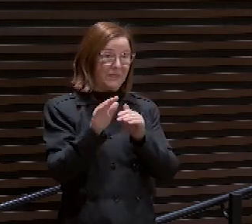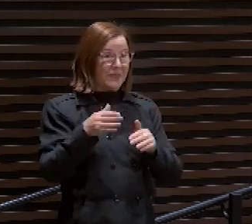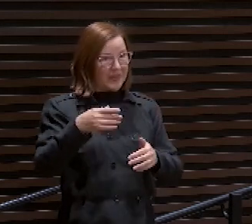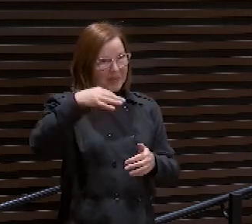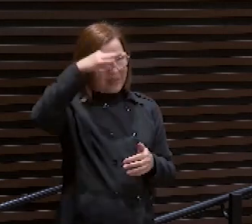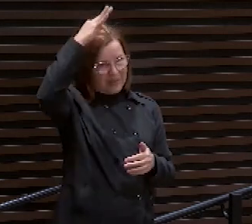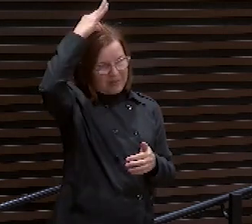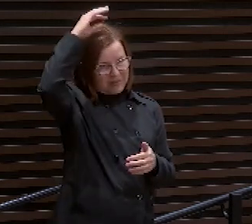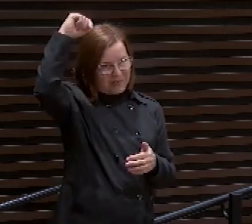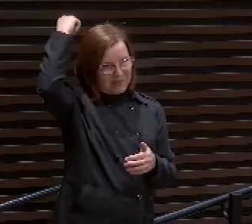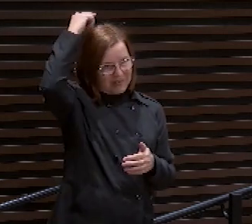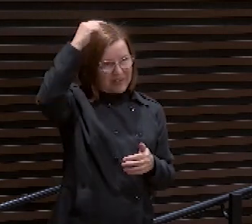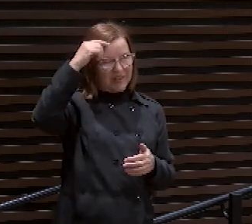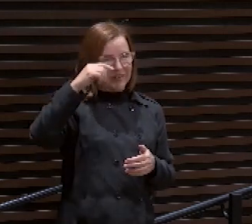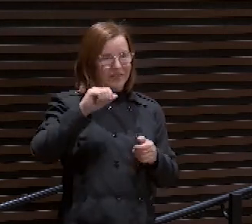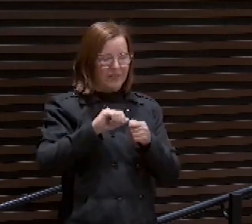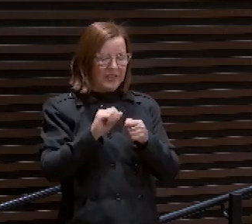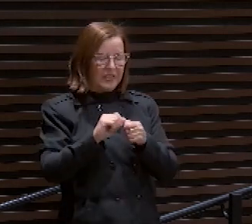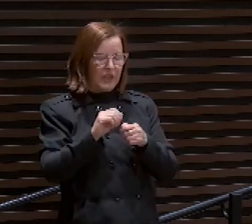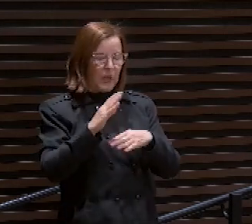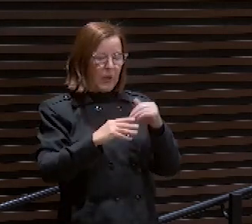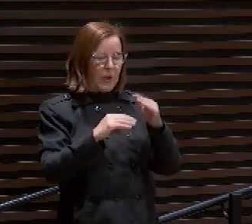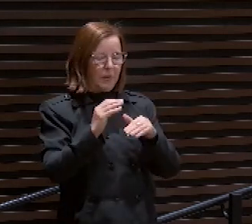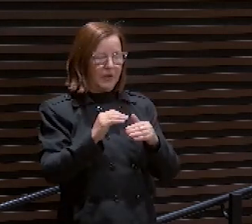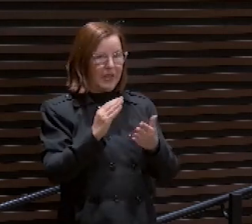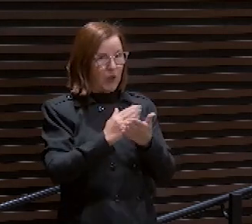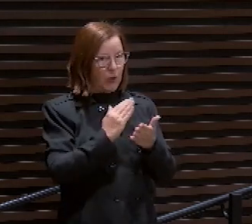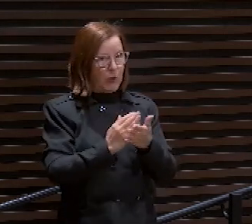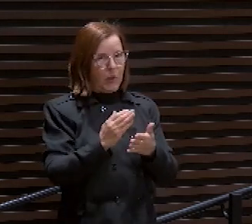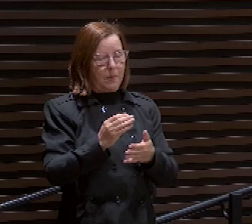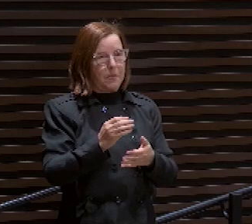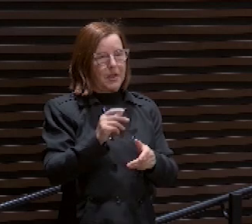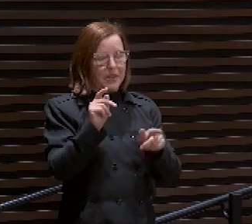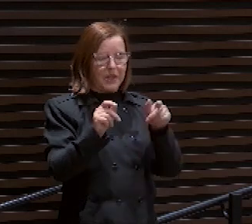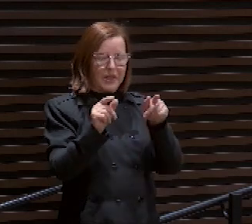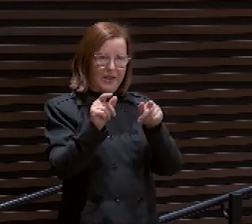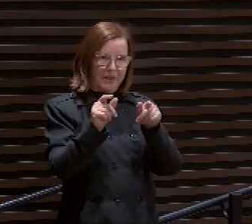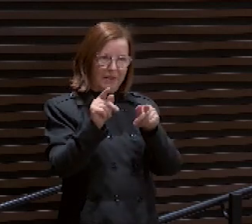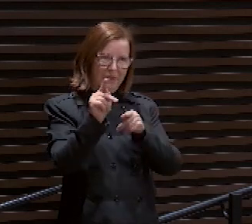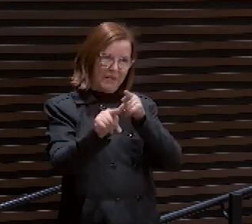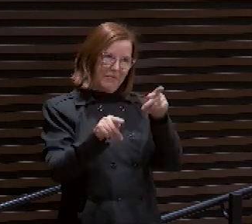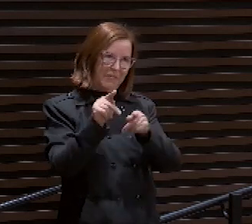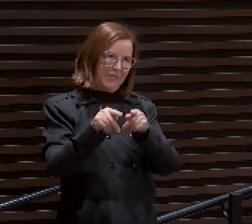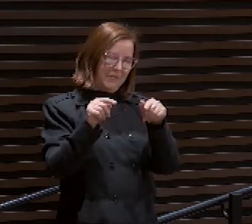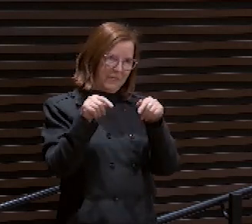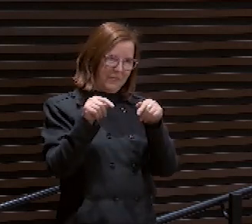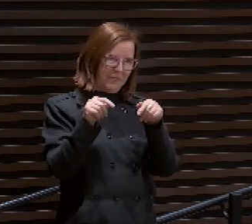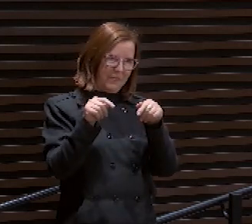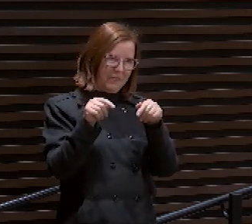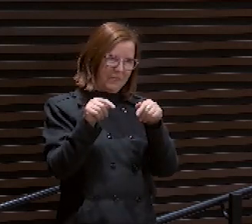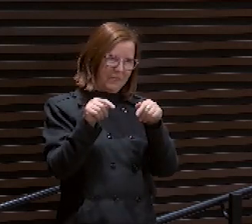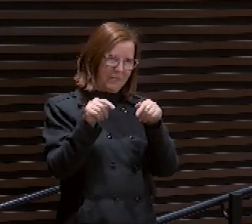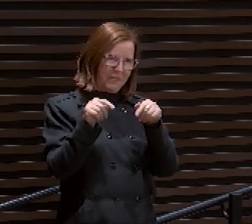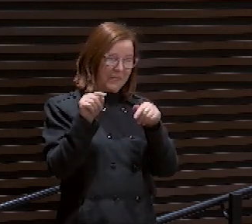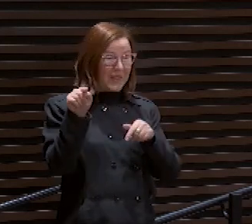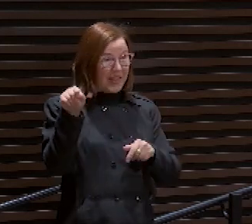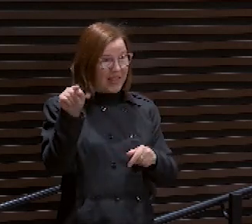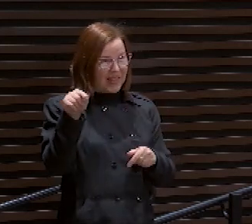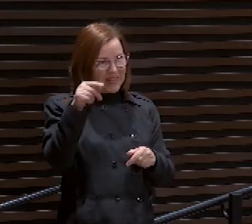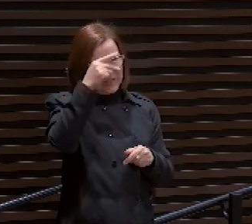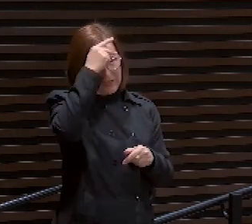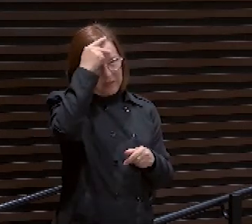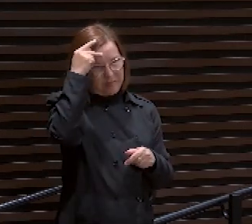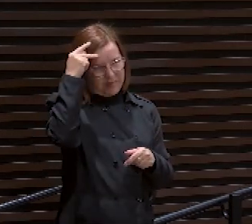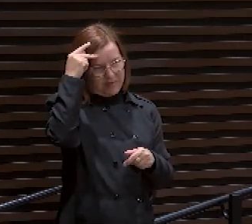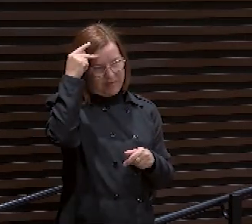vai tratar com algumas pessoas aqui, eu creio. E vai trazer à mente aquela pessoa, aquele fulaninho mesmo, que ainda ficou mágoa